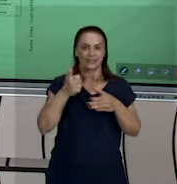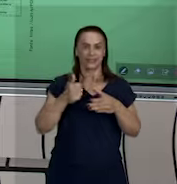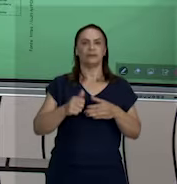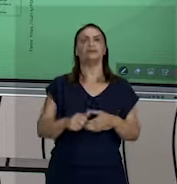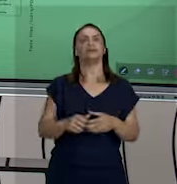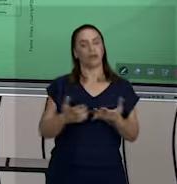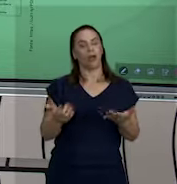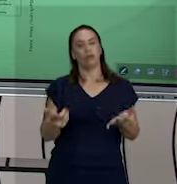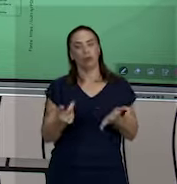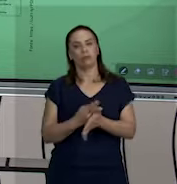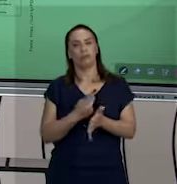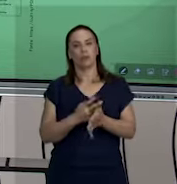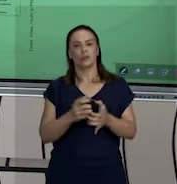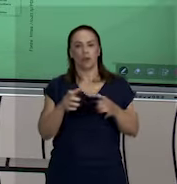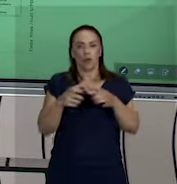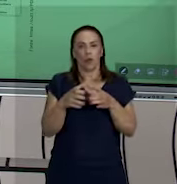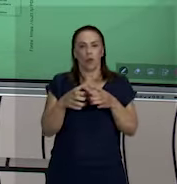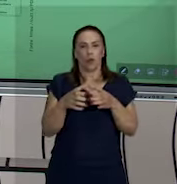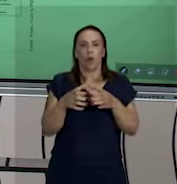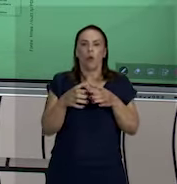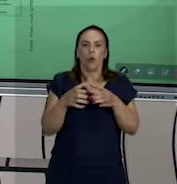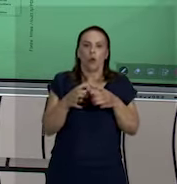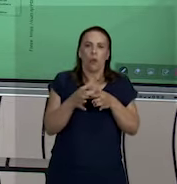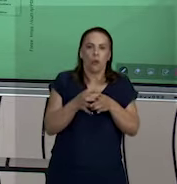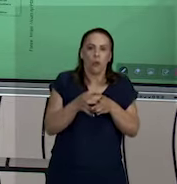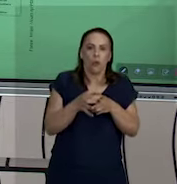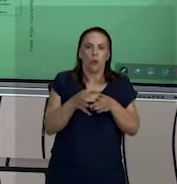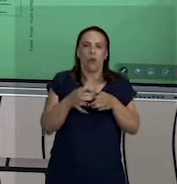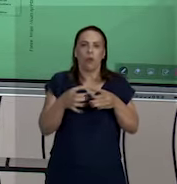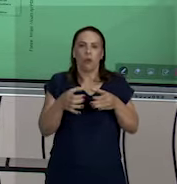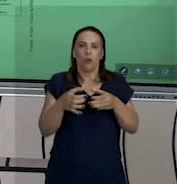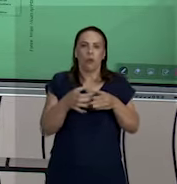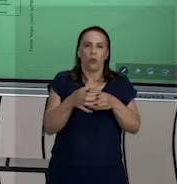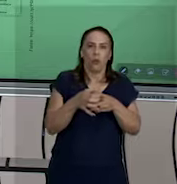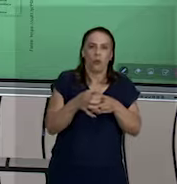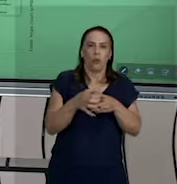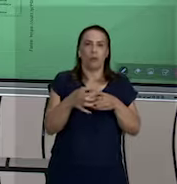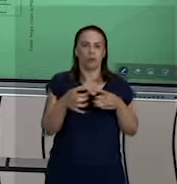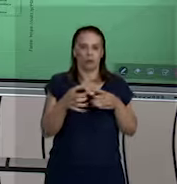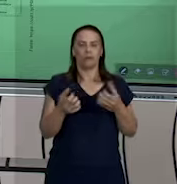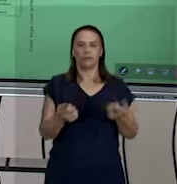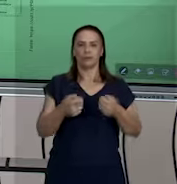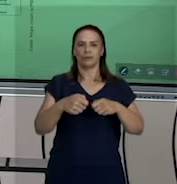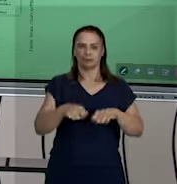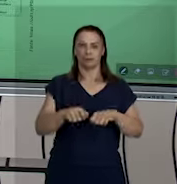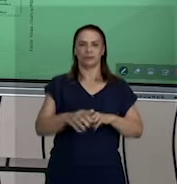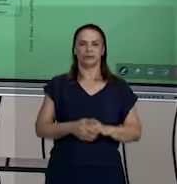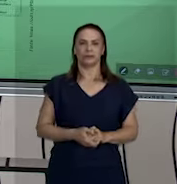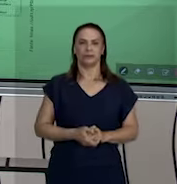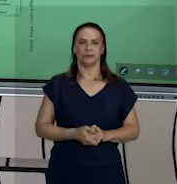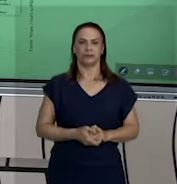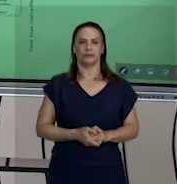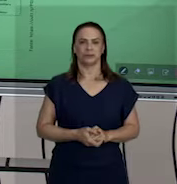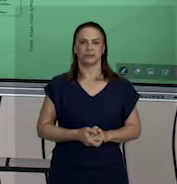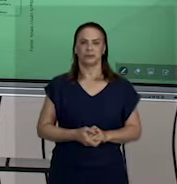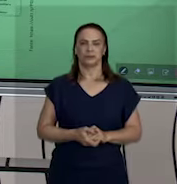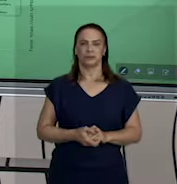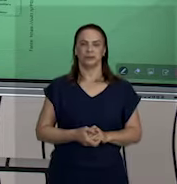isso que ela precisa ter esses anéis cartilaginosos com musculatura permitindo essa expansão. Então,